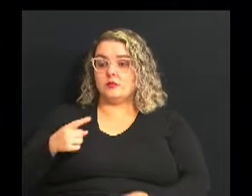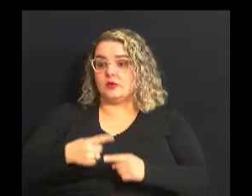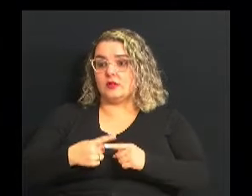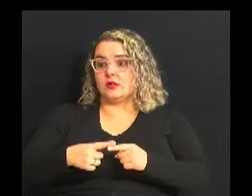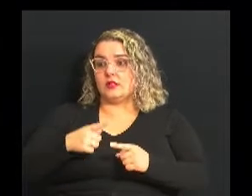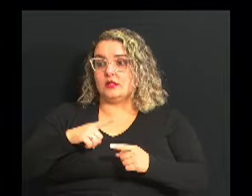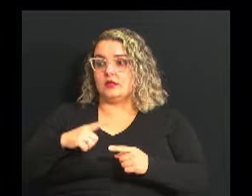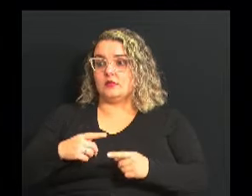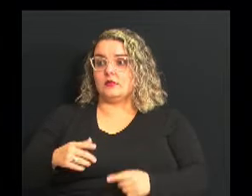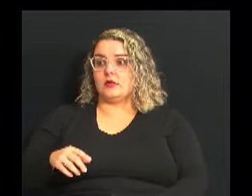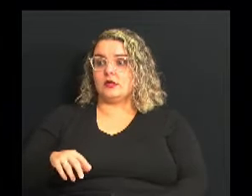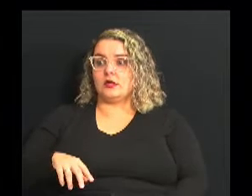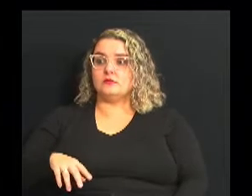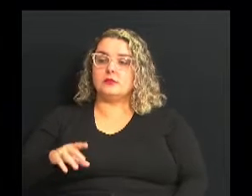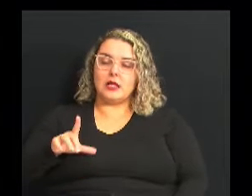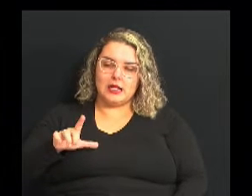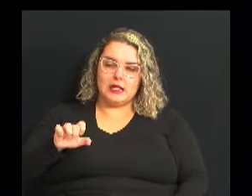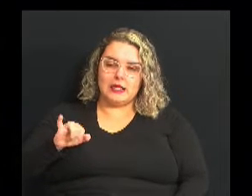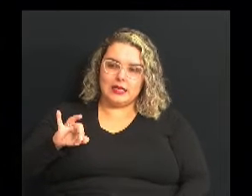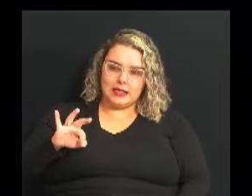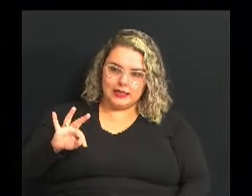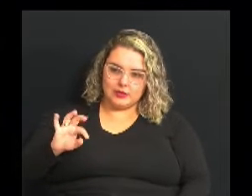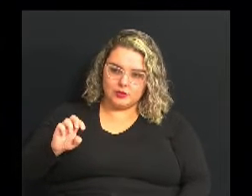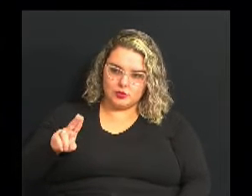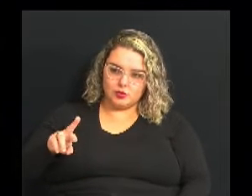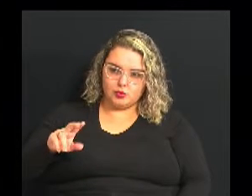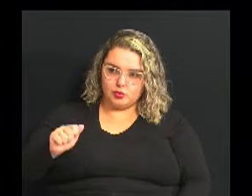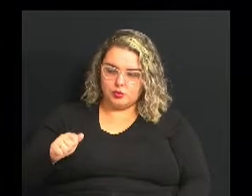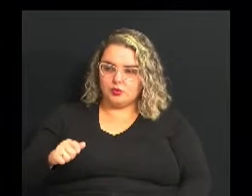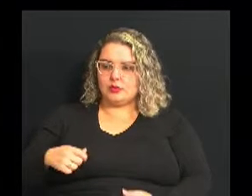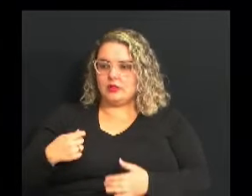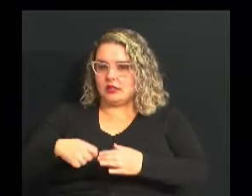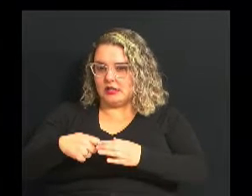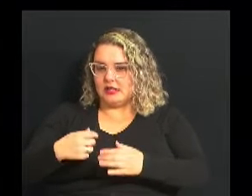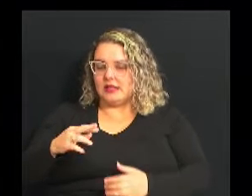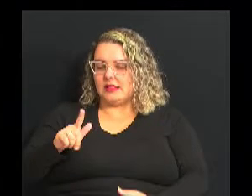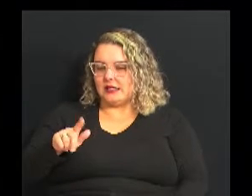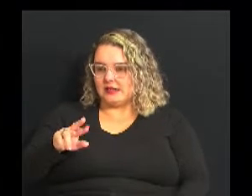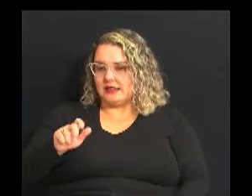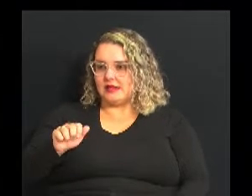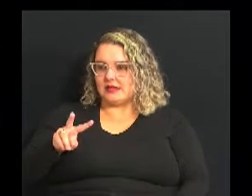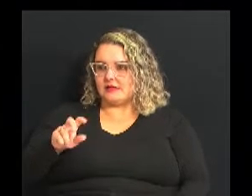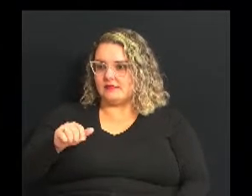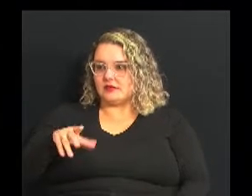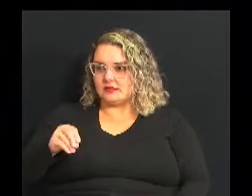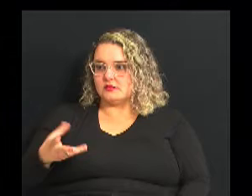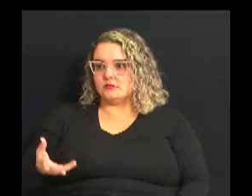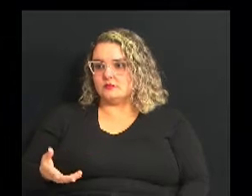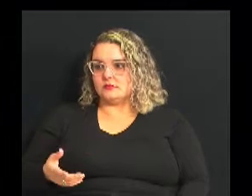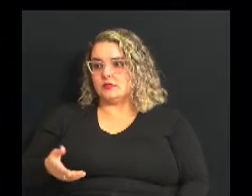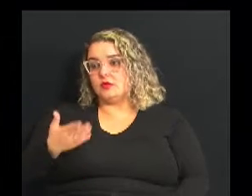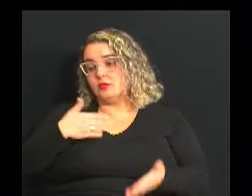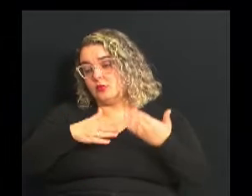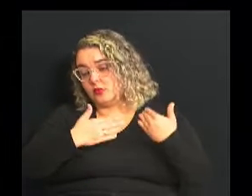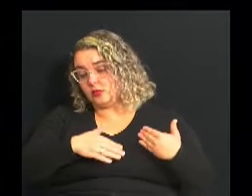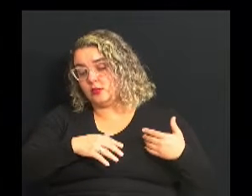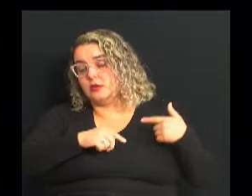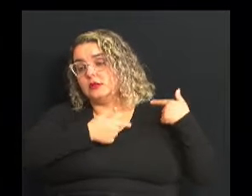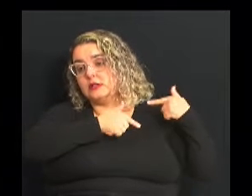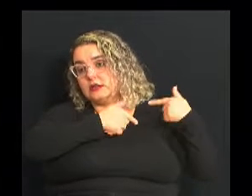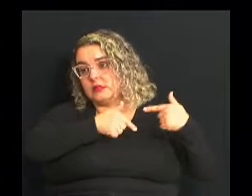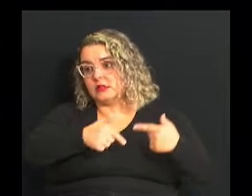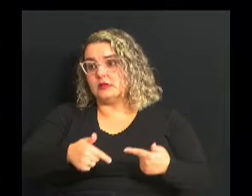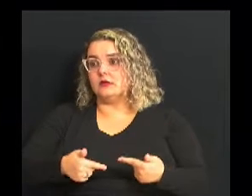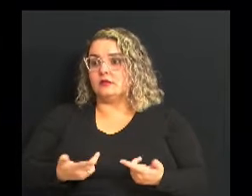gravação mais rápida, e alguns discos mecânicos, né, tradicionais para repor alguns discos que estão com